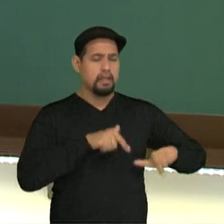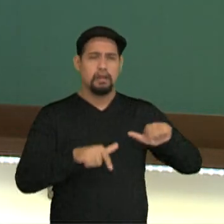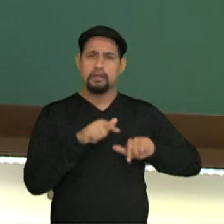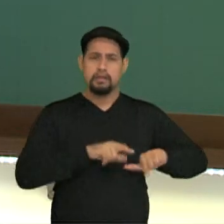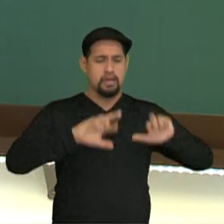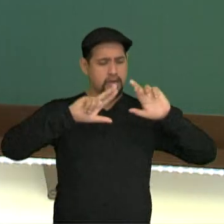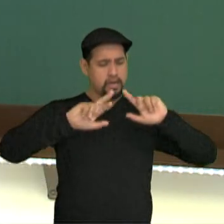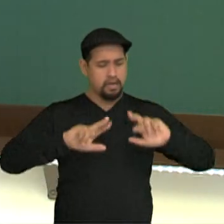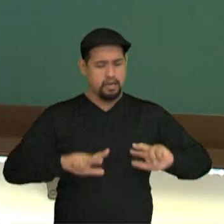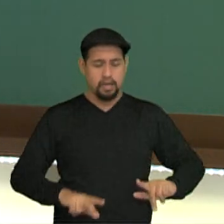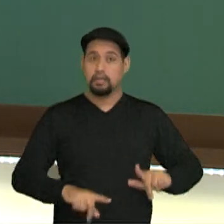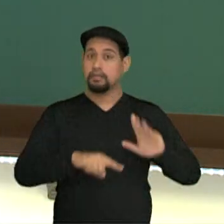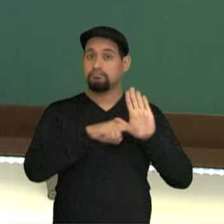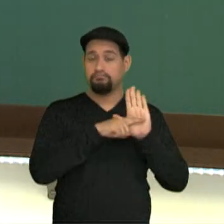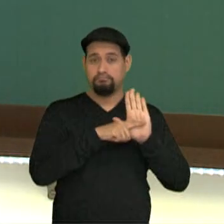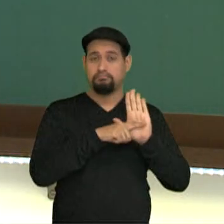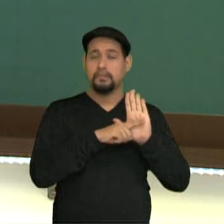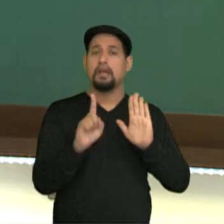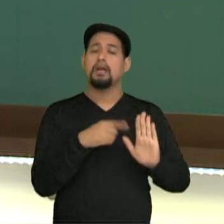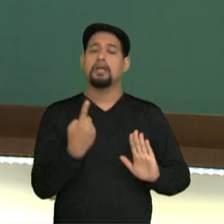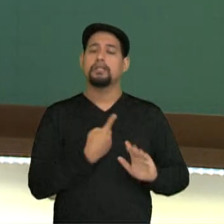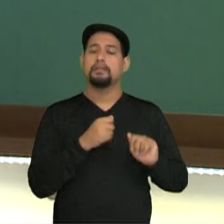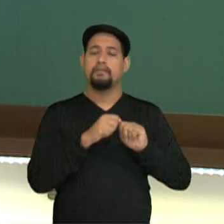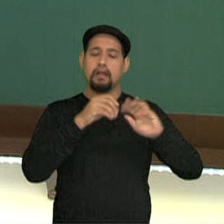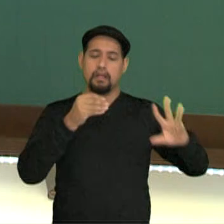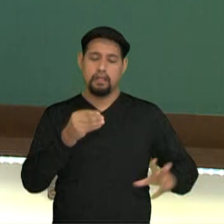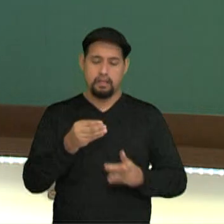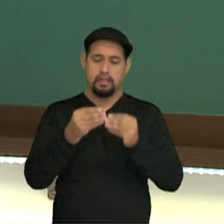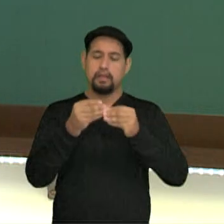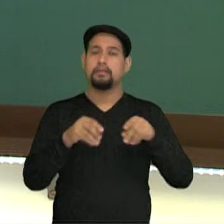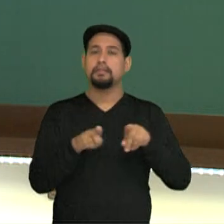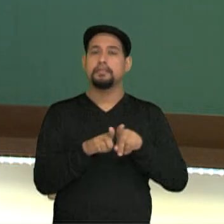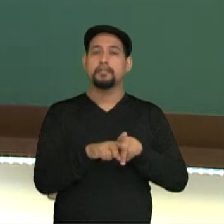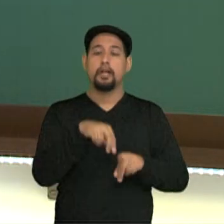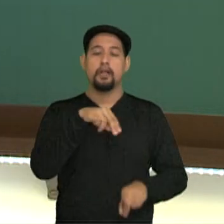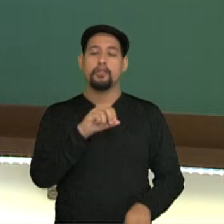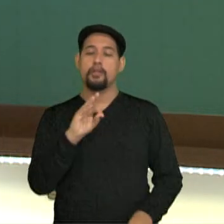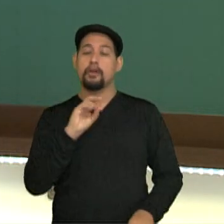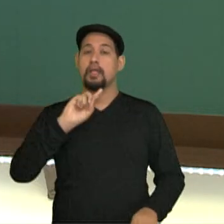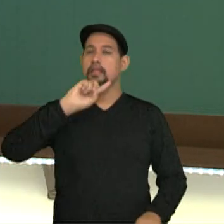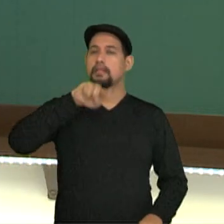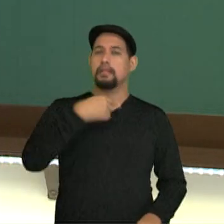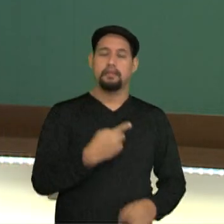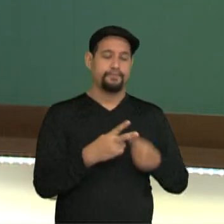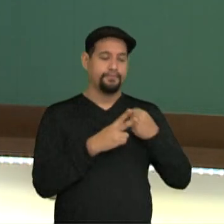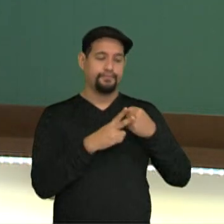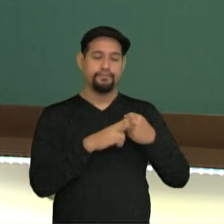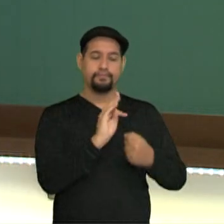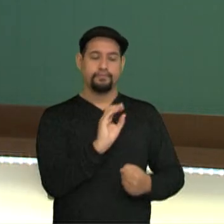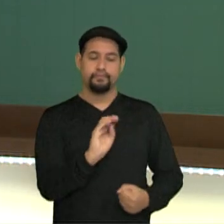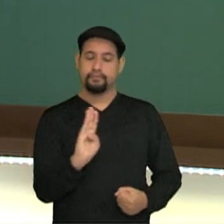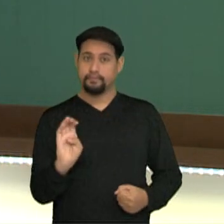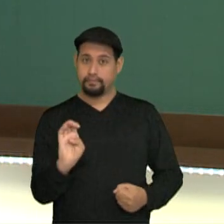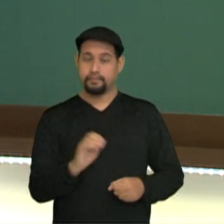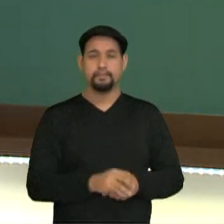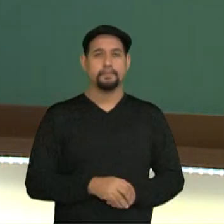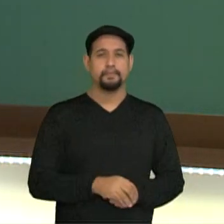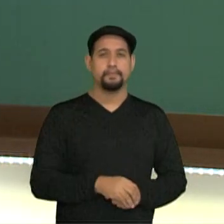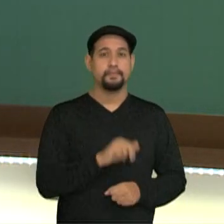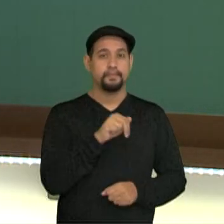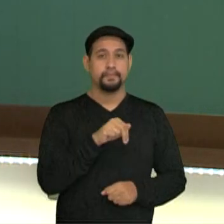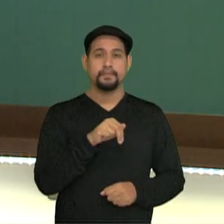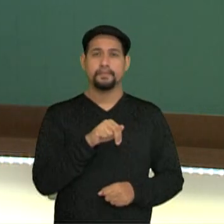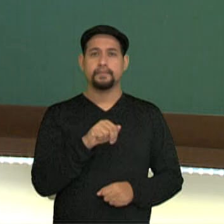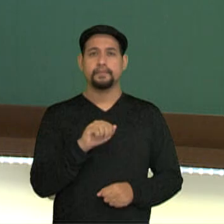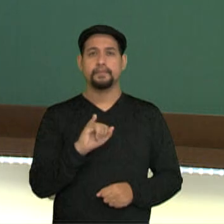formas negativas, por exemplo, nós só vamos acrescentar a partícula not depois do verbo to be, am, is ou are.